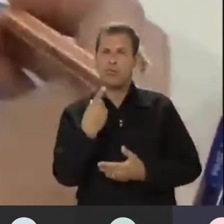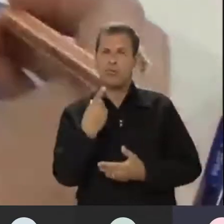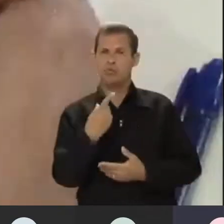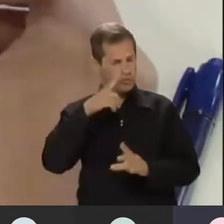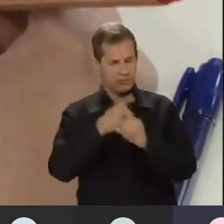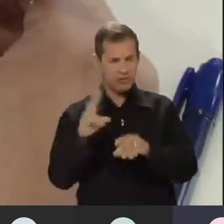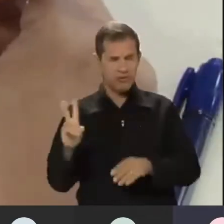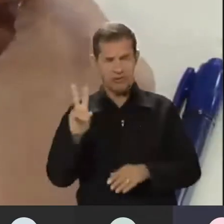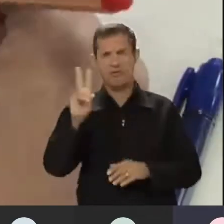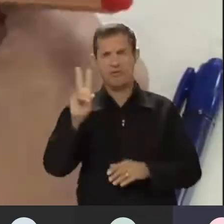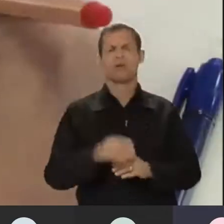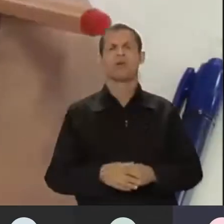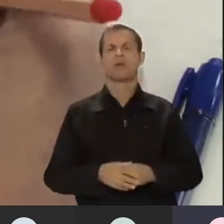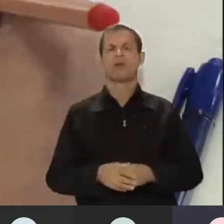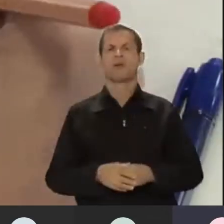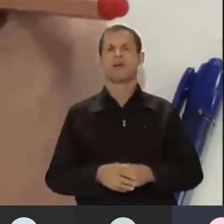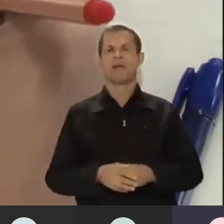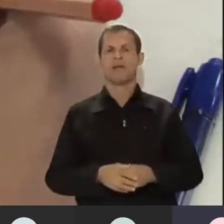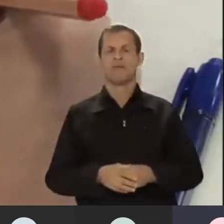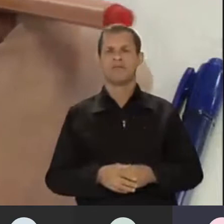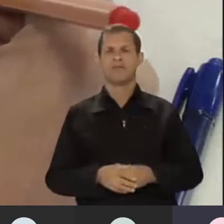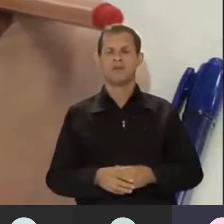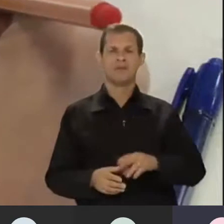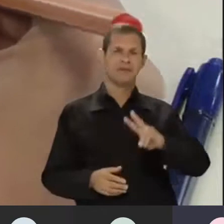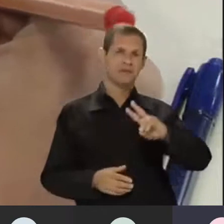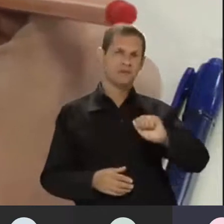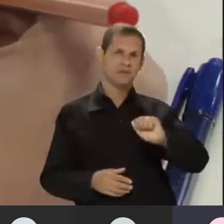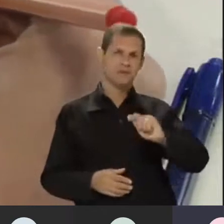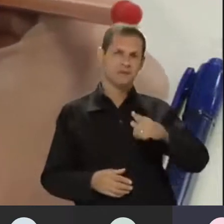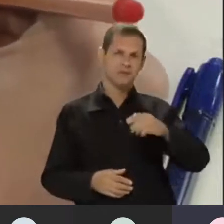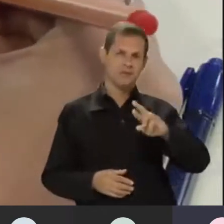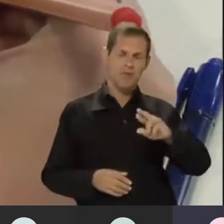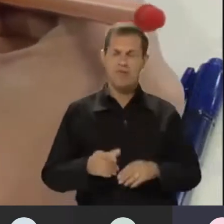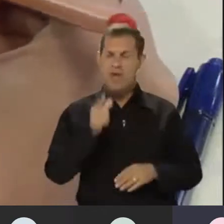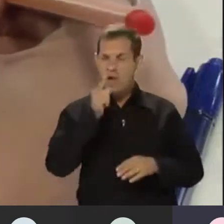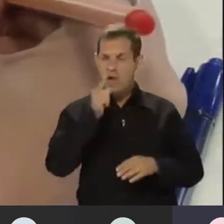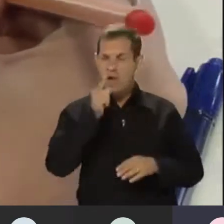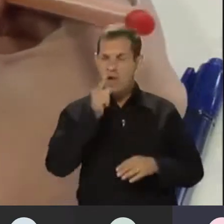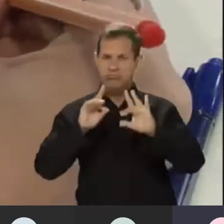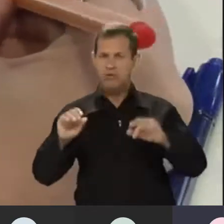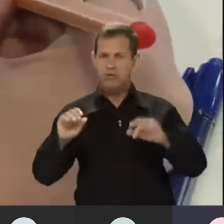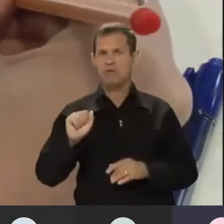1, a gente consegue achar o valor de vapor de água no ar,